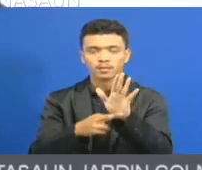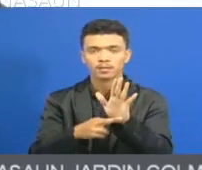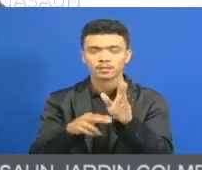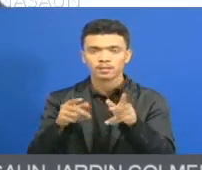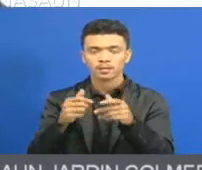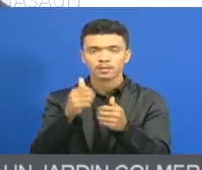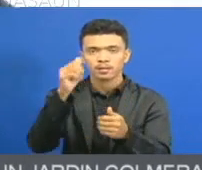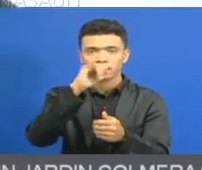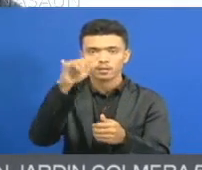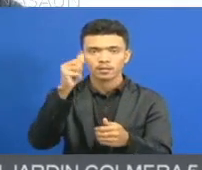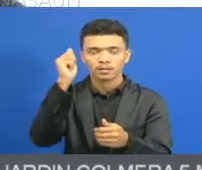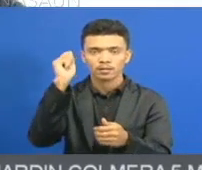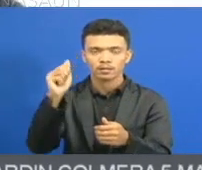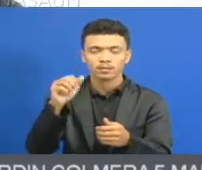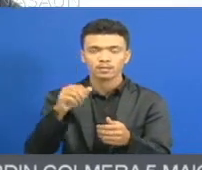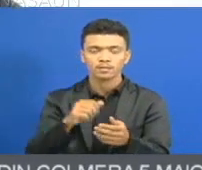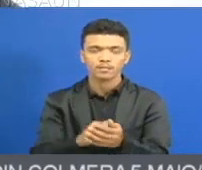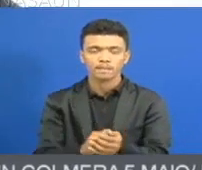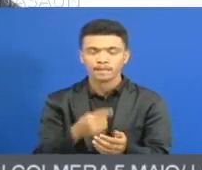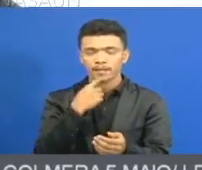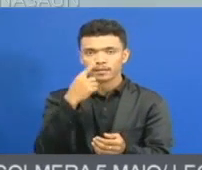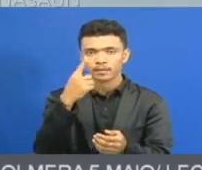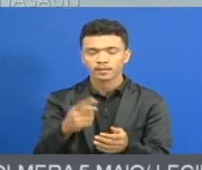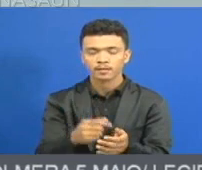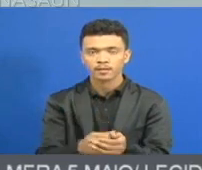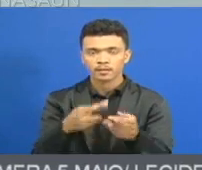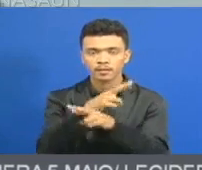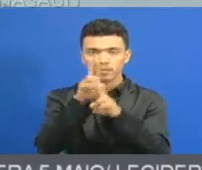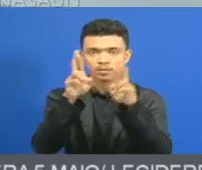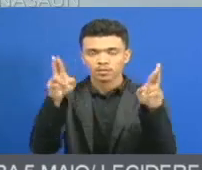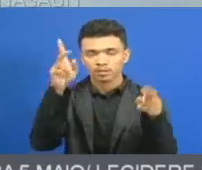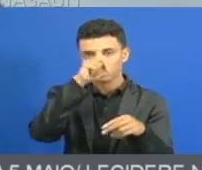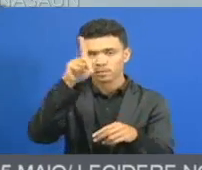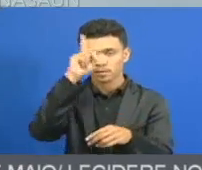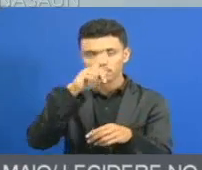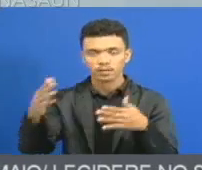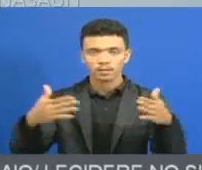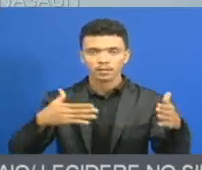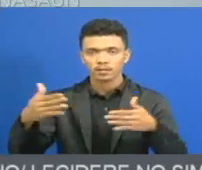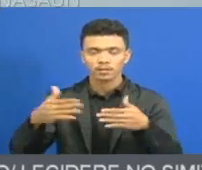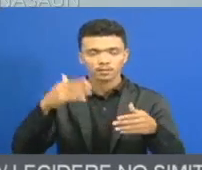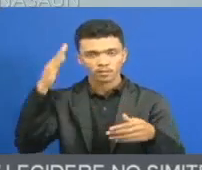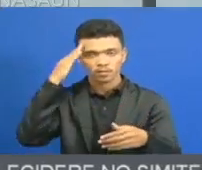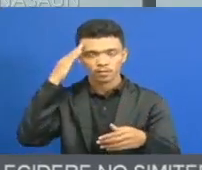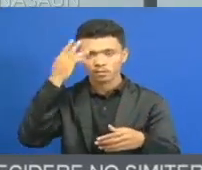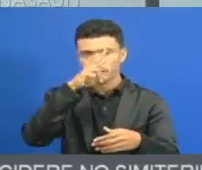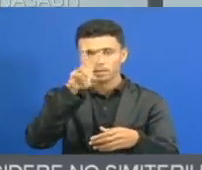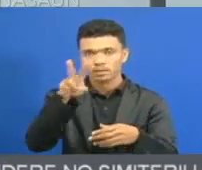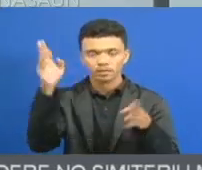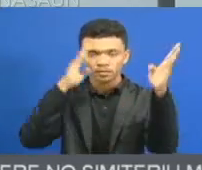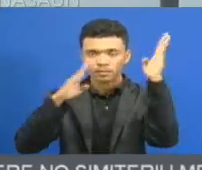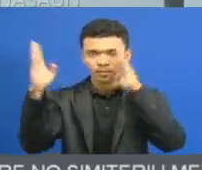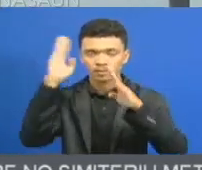Asia Foundation, Christine Bantung Hateten, resultado pesquisa ne recolhe a noi no identifica o problema ne besida